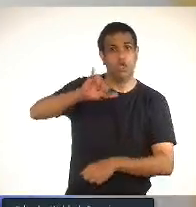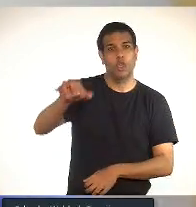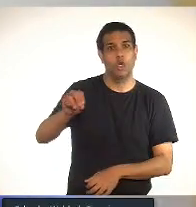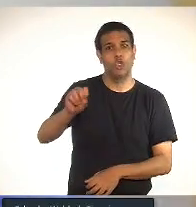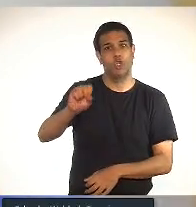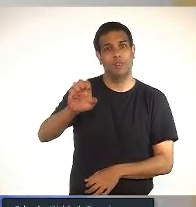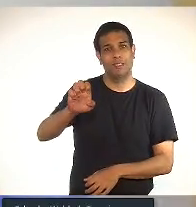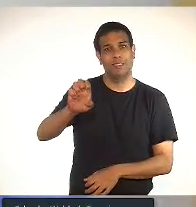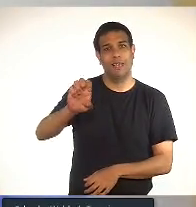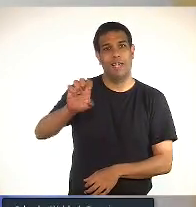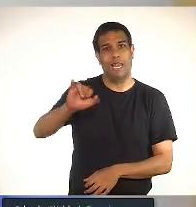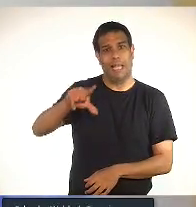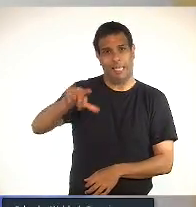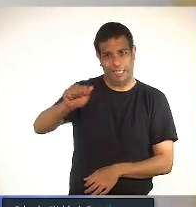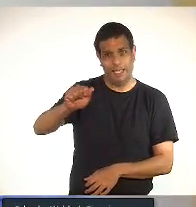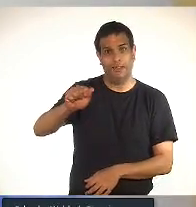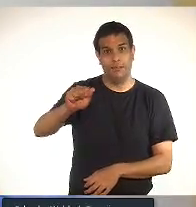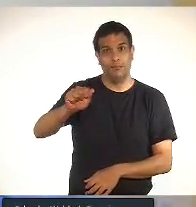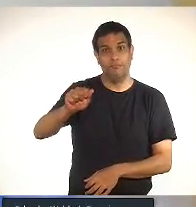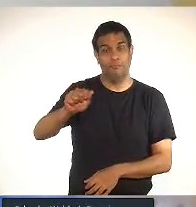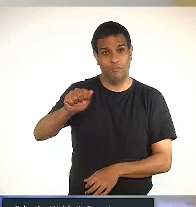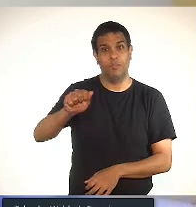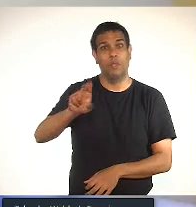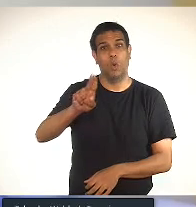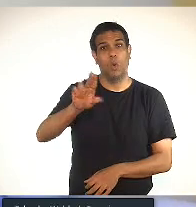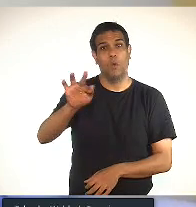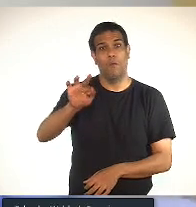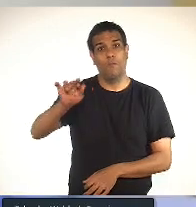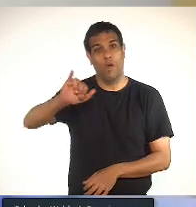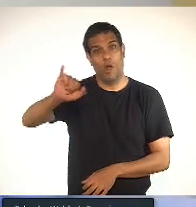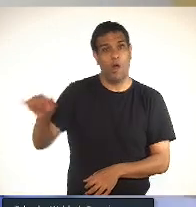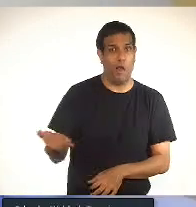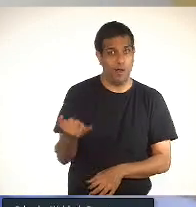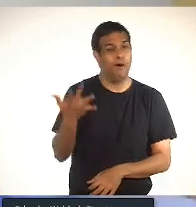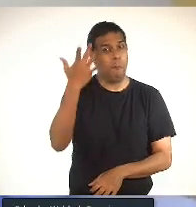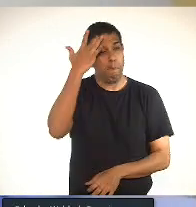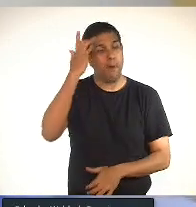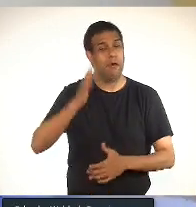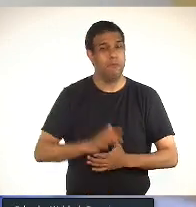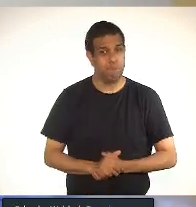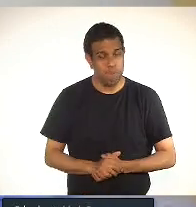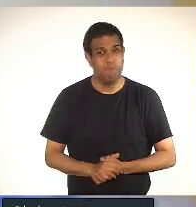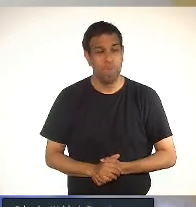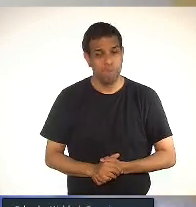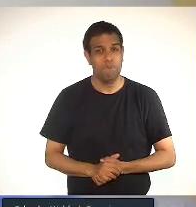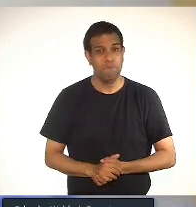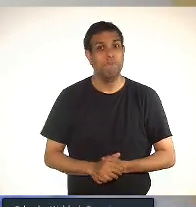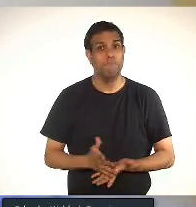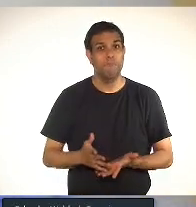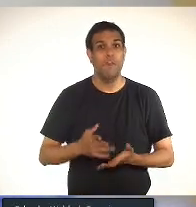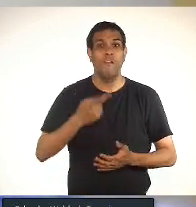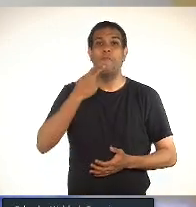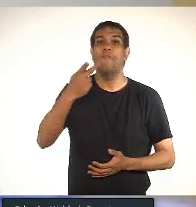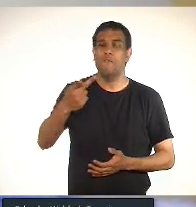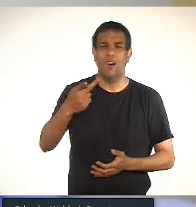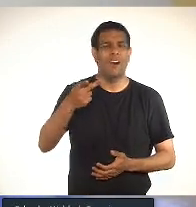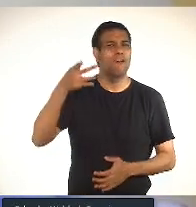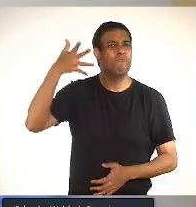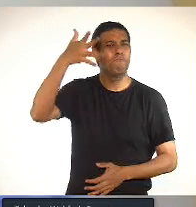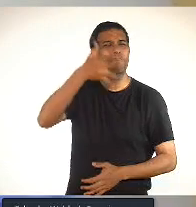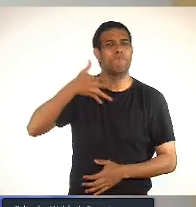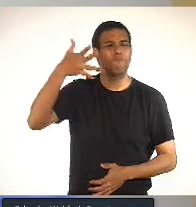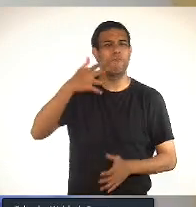da Silva, da Universidade Federal Rural do Rio de Janeiro, que pronunciará